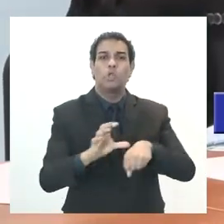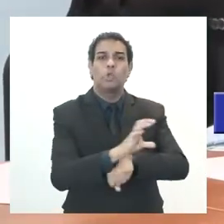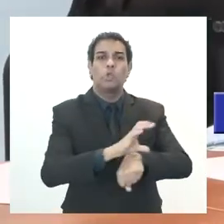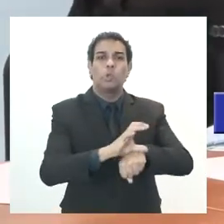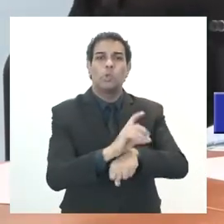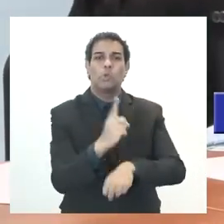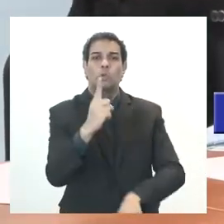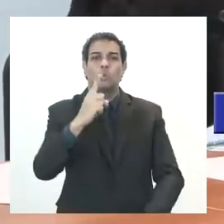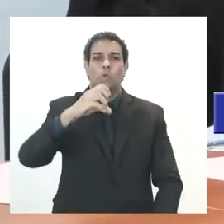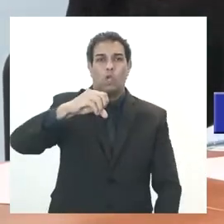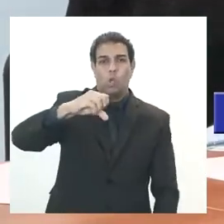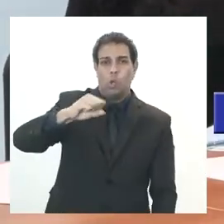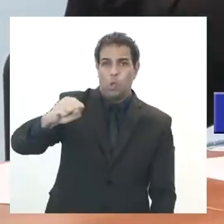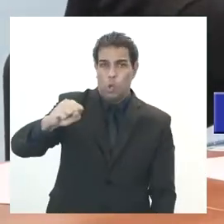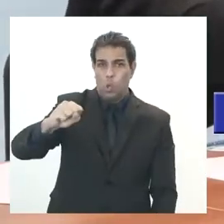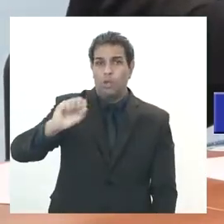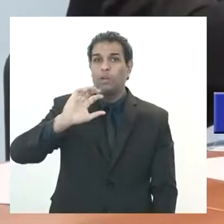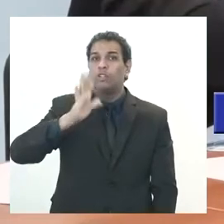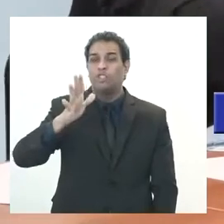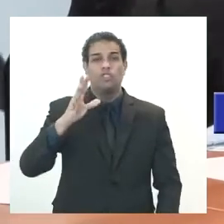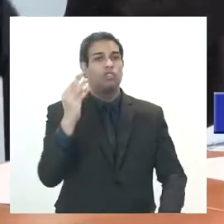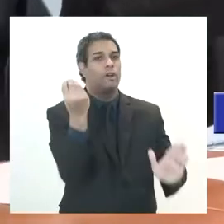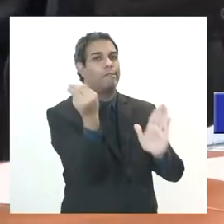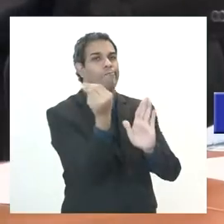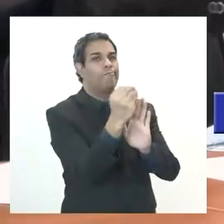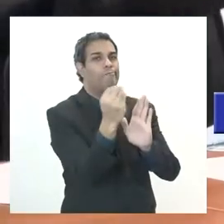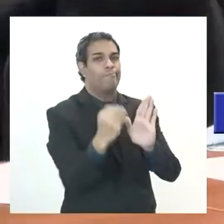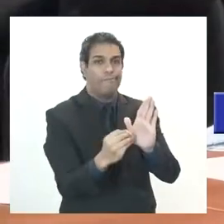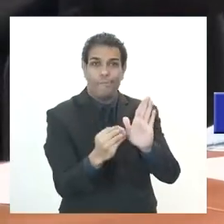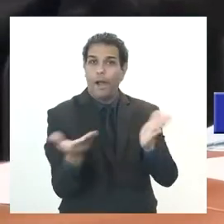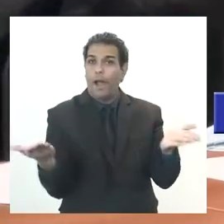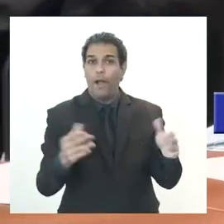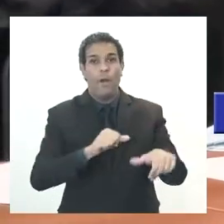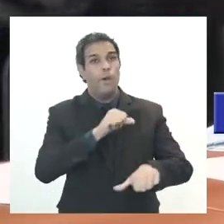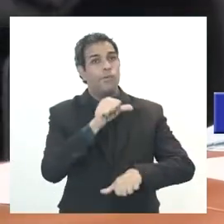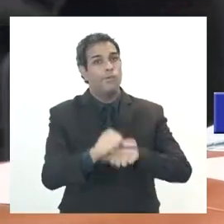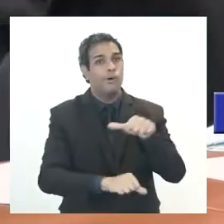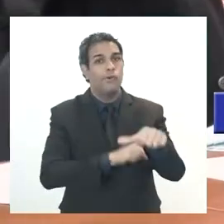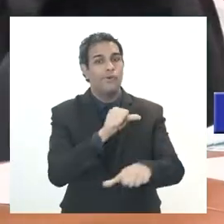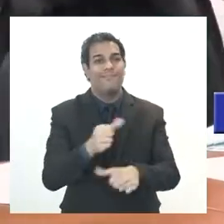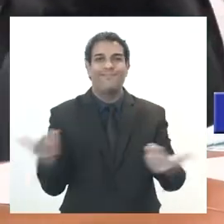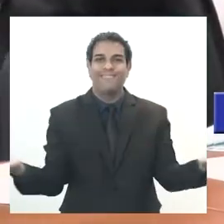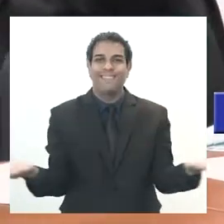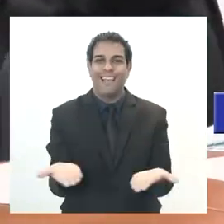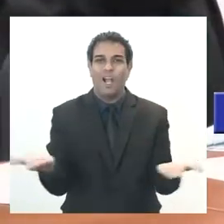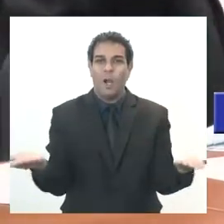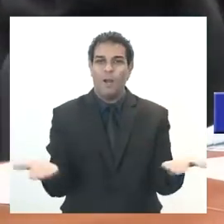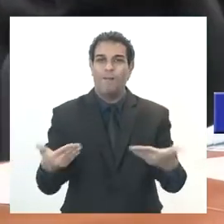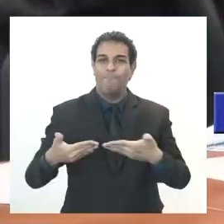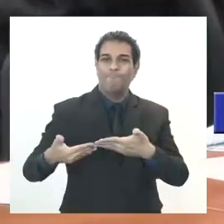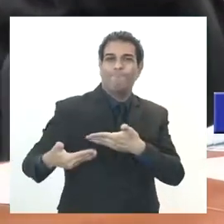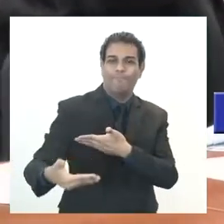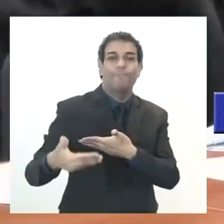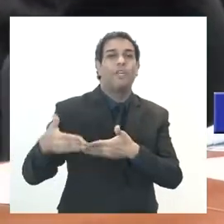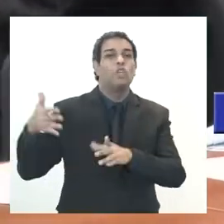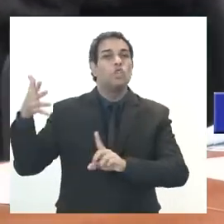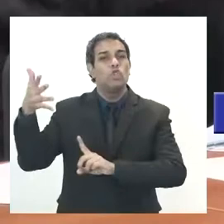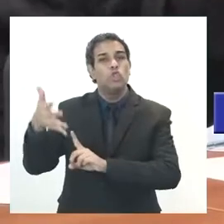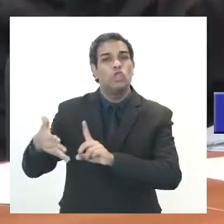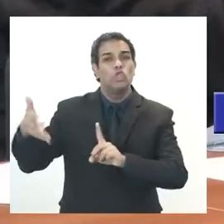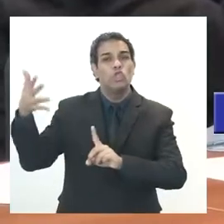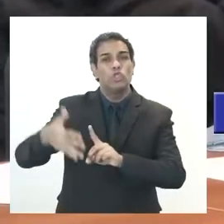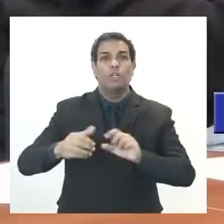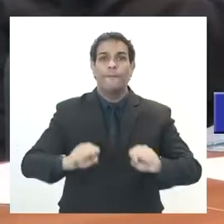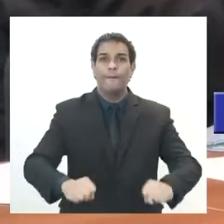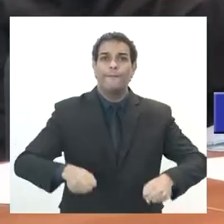já foi completamente quase completamente mutilada querem continuar multilando e agora já tem um discurso em defesa